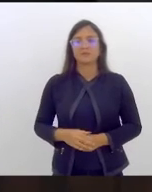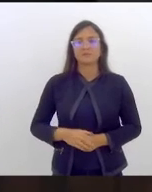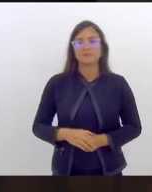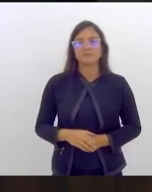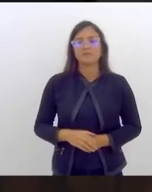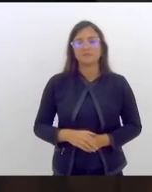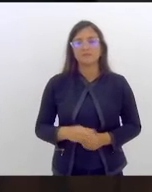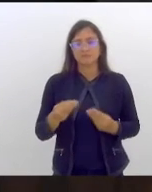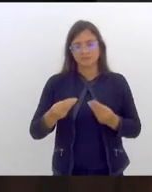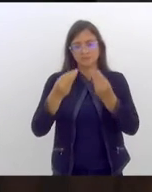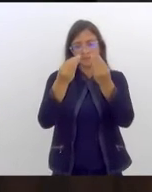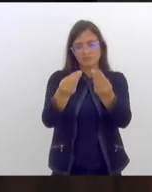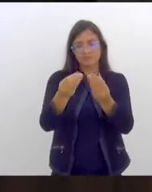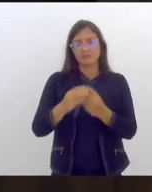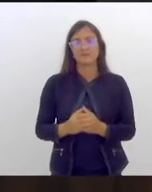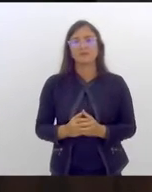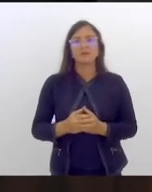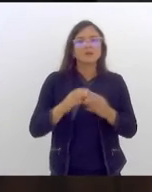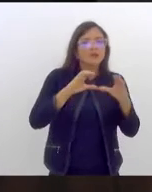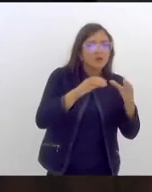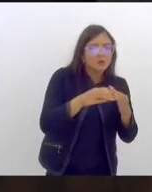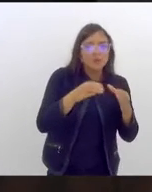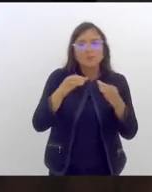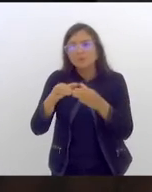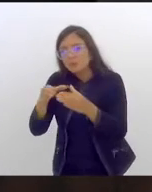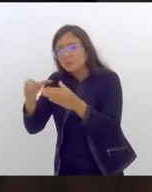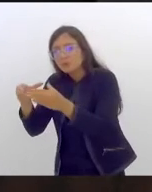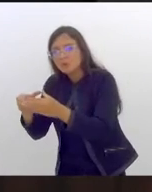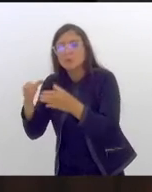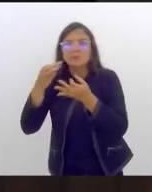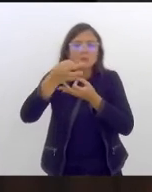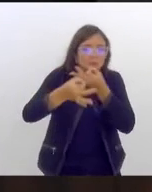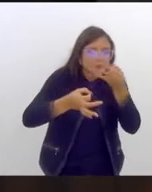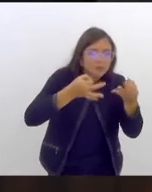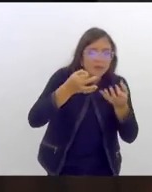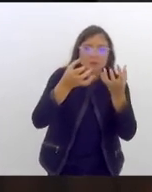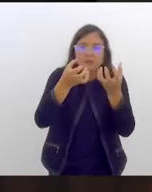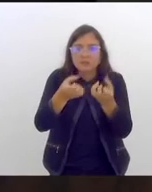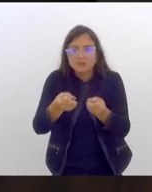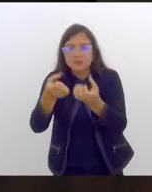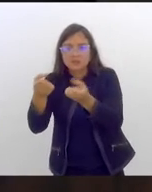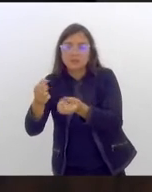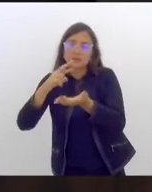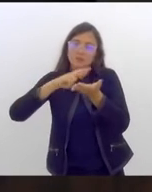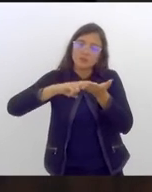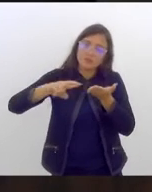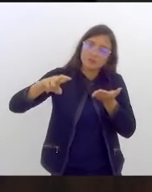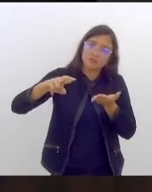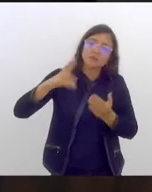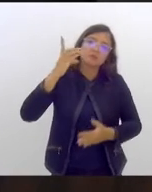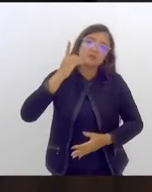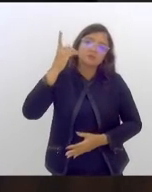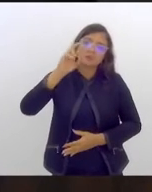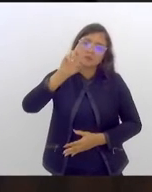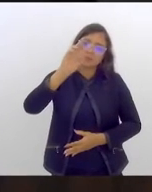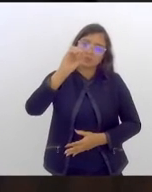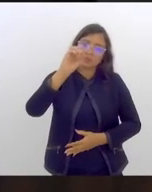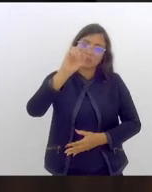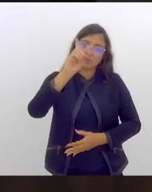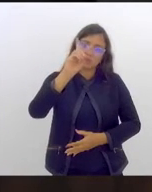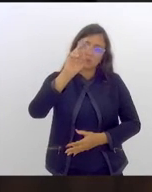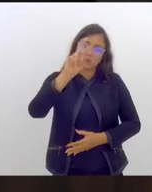pareceres da comissão de novas internas proposições externas favorável relator Deputado Rodrigo Amorim em discussão no